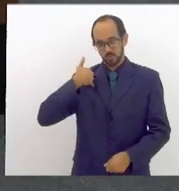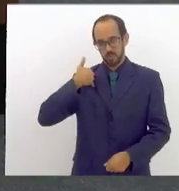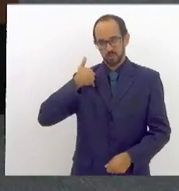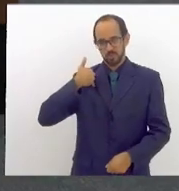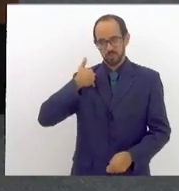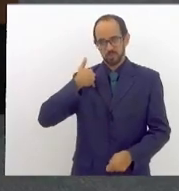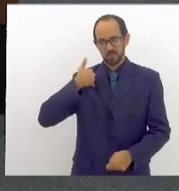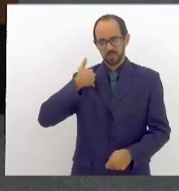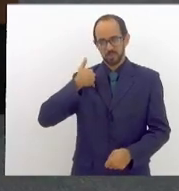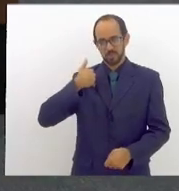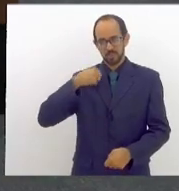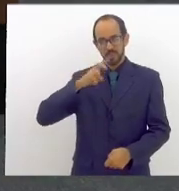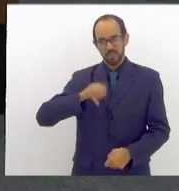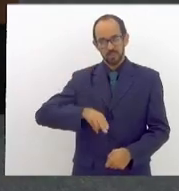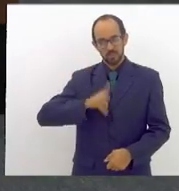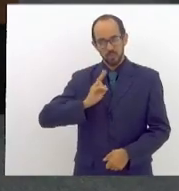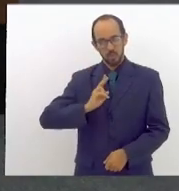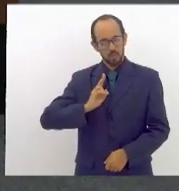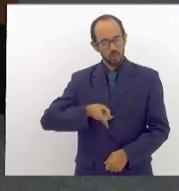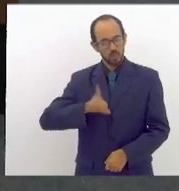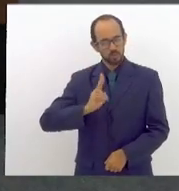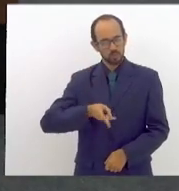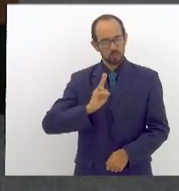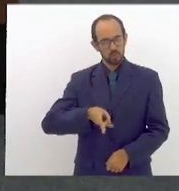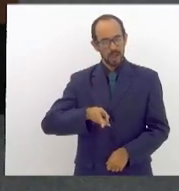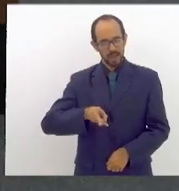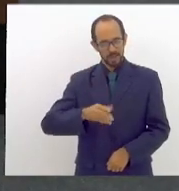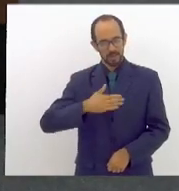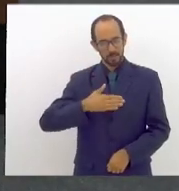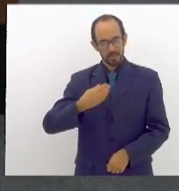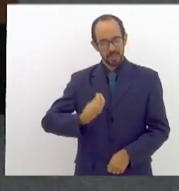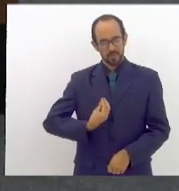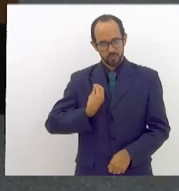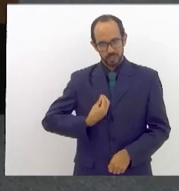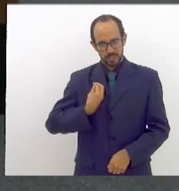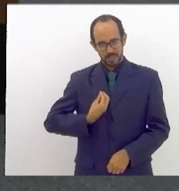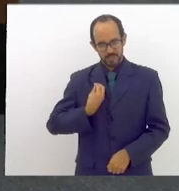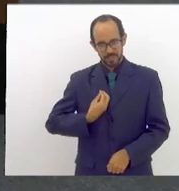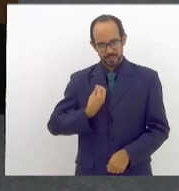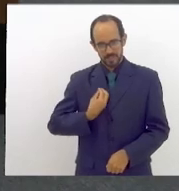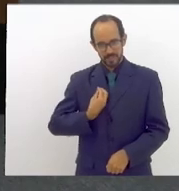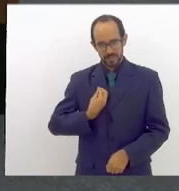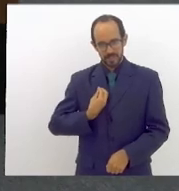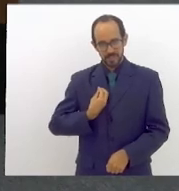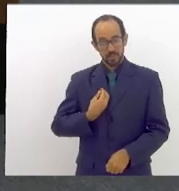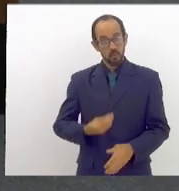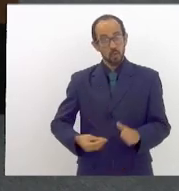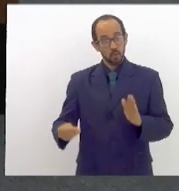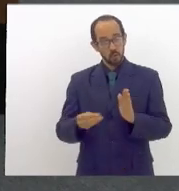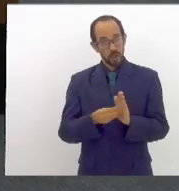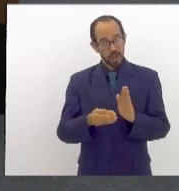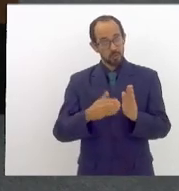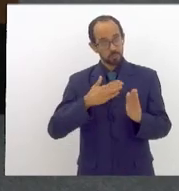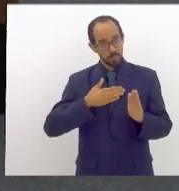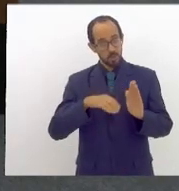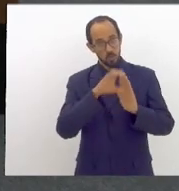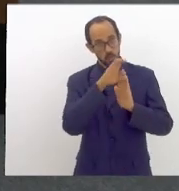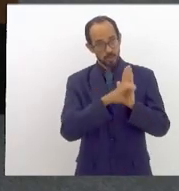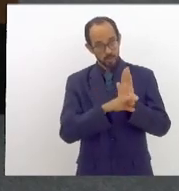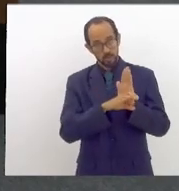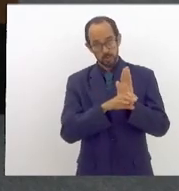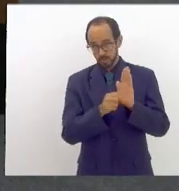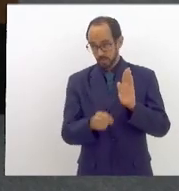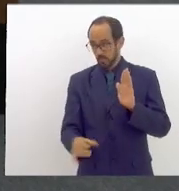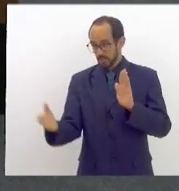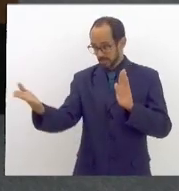e vou carregar isso para toda minha vida e vou colocar no meu currículo se vossa excelência ler o currículo que